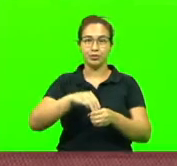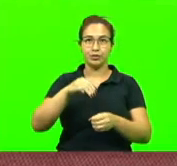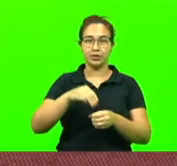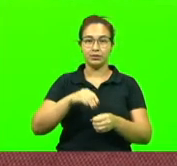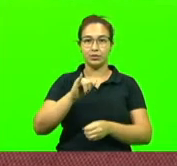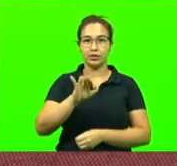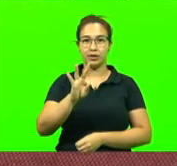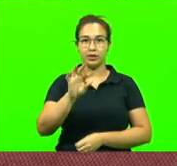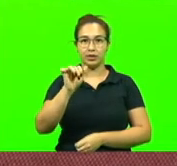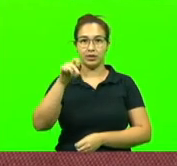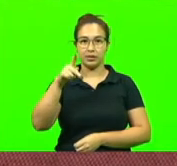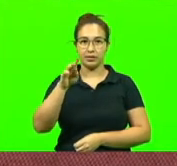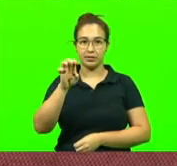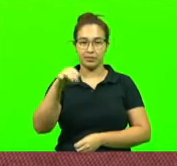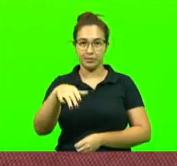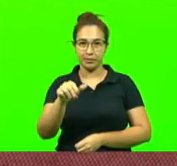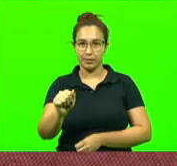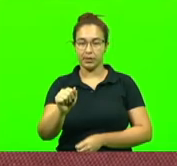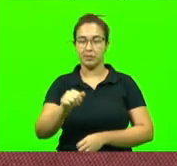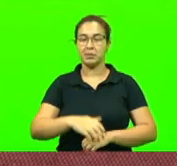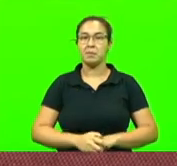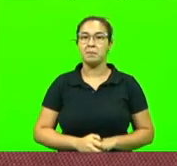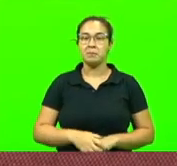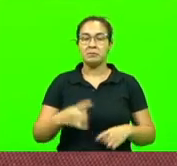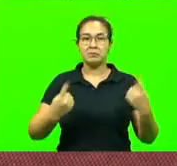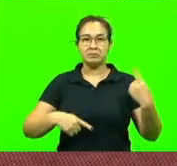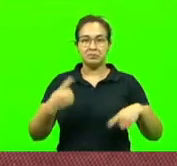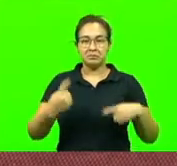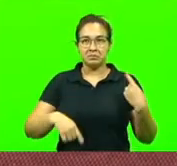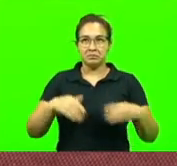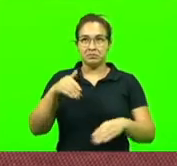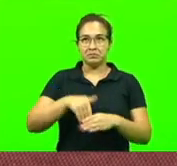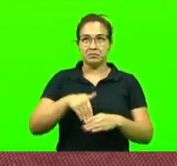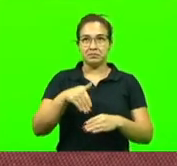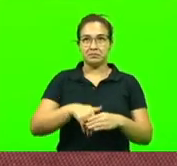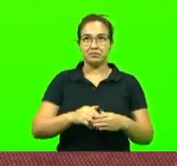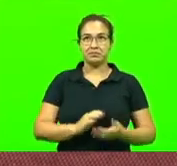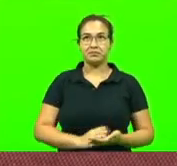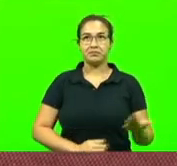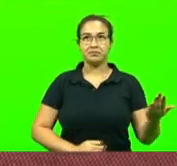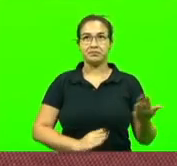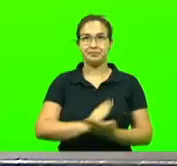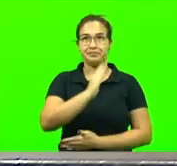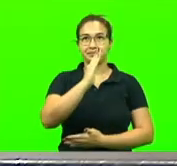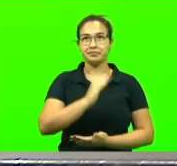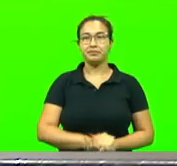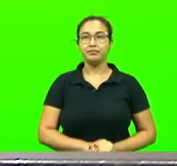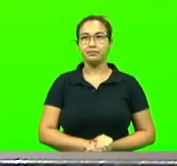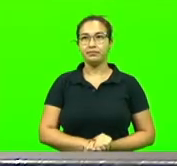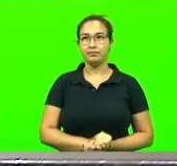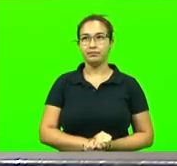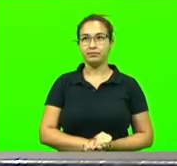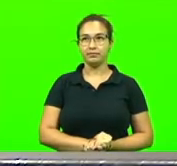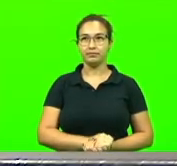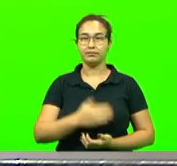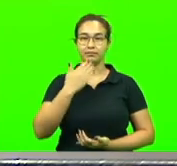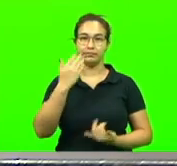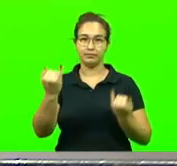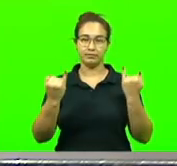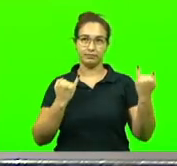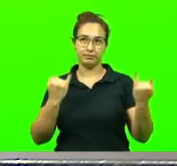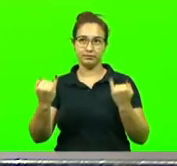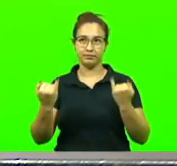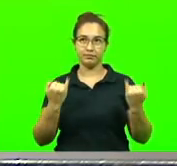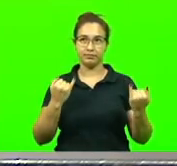Itapema. Em discussão, em votação, aprovado. Pedido de